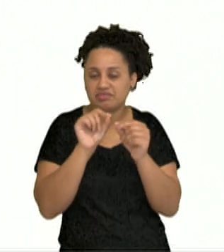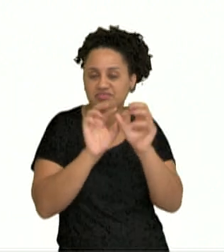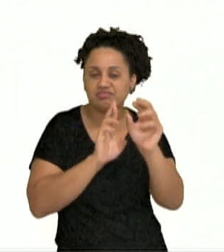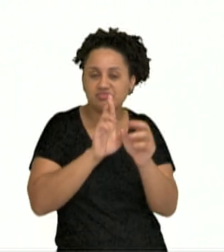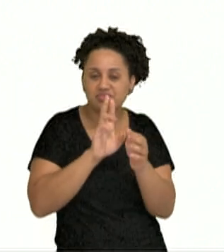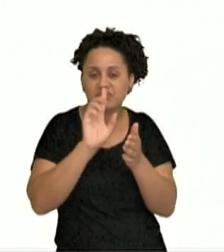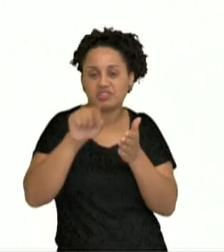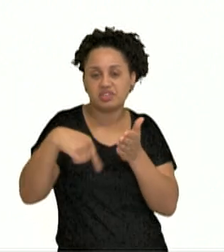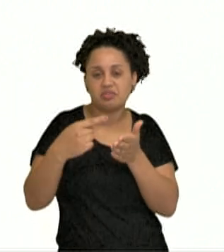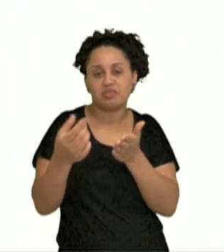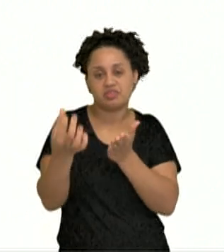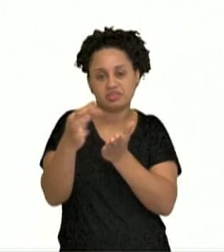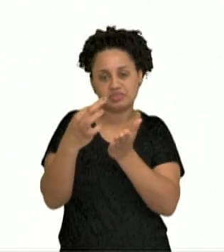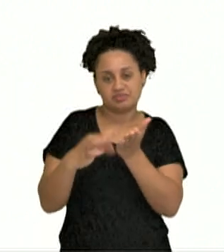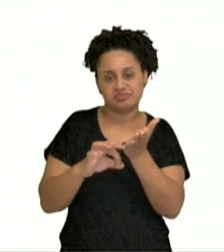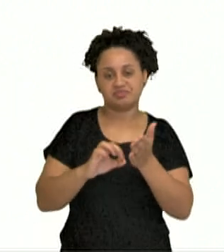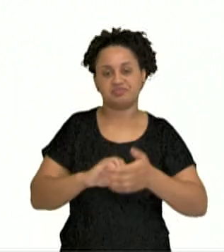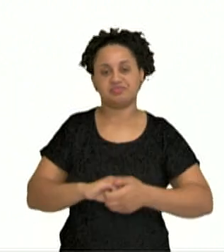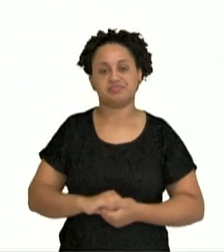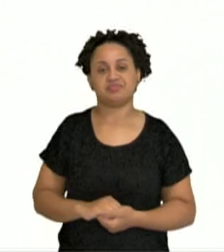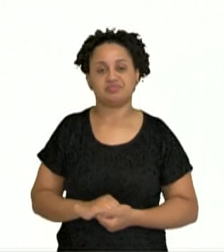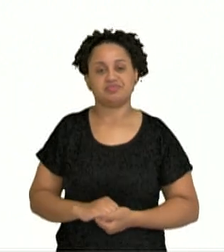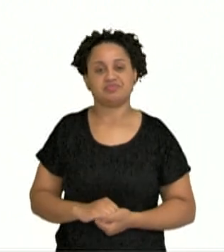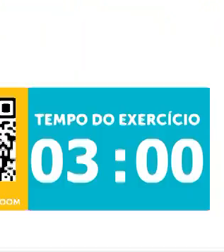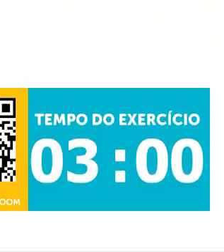fazerem e a gente já verifica a resposta.